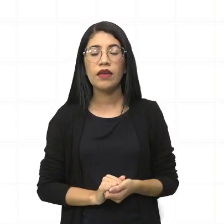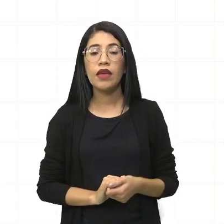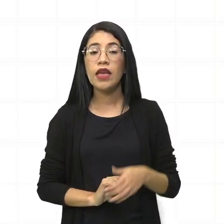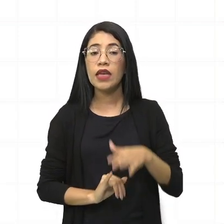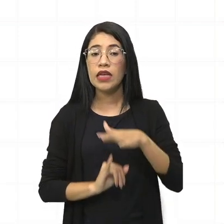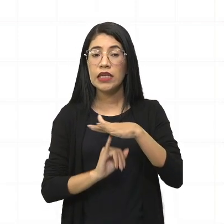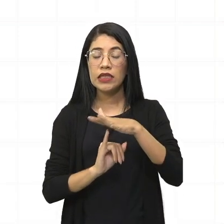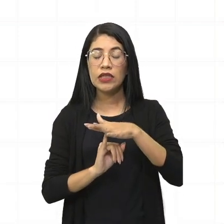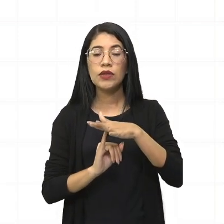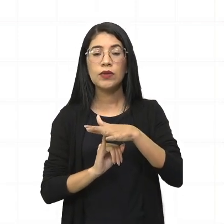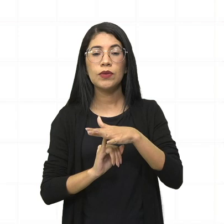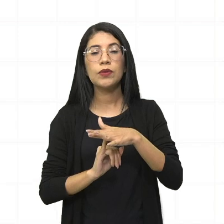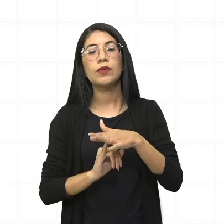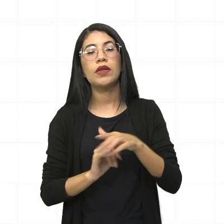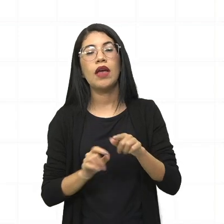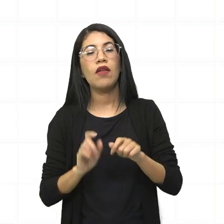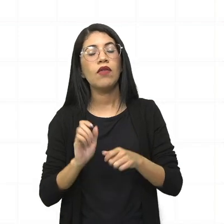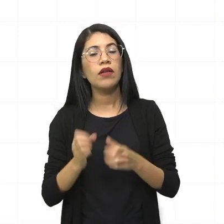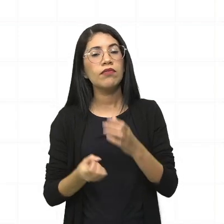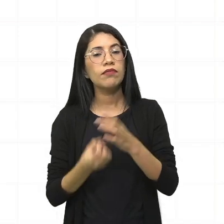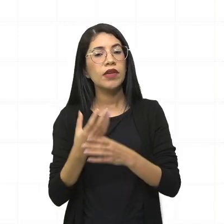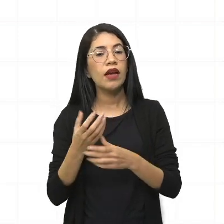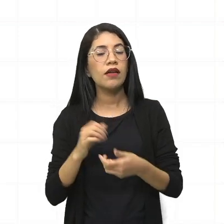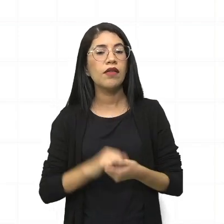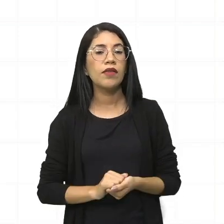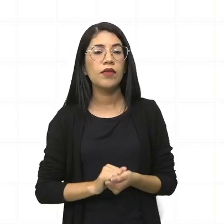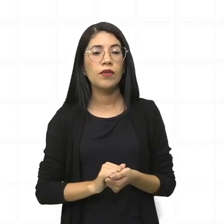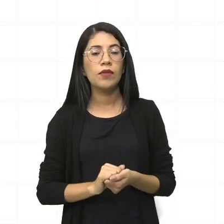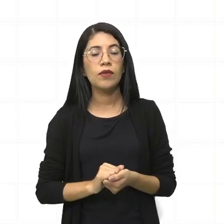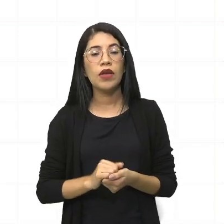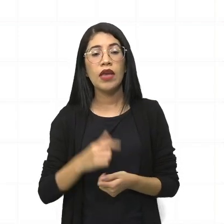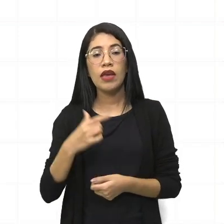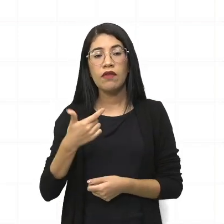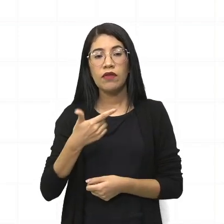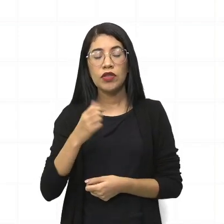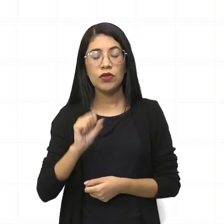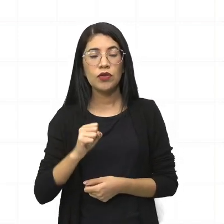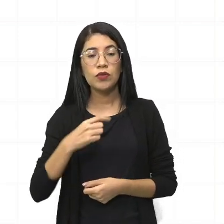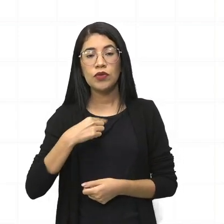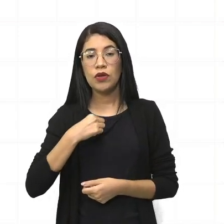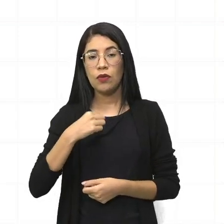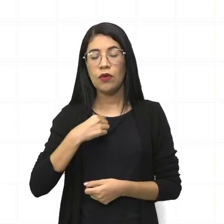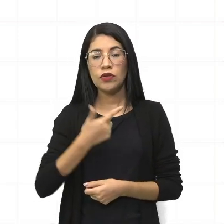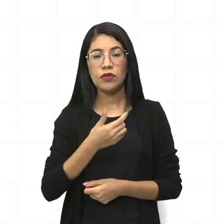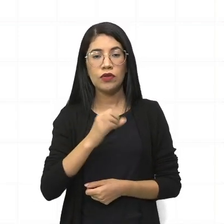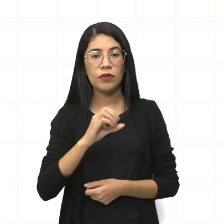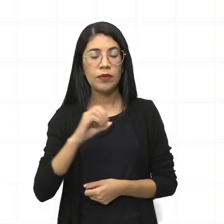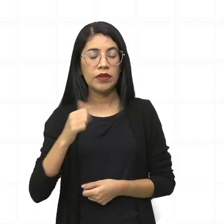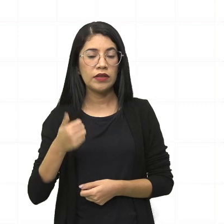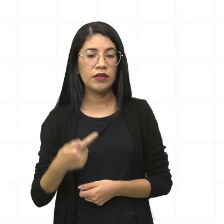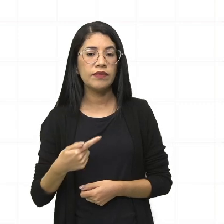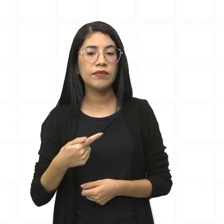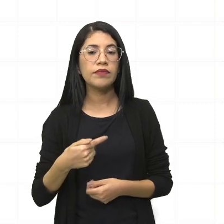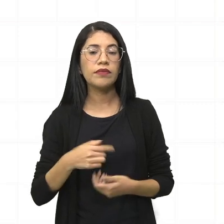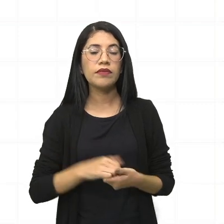uma autarquia que foi criada no dia 28 de agosto de 2007, pela Lei